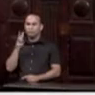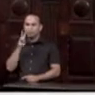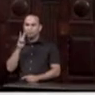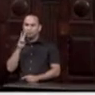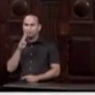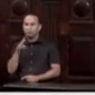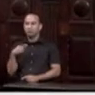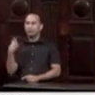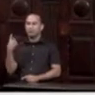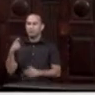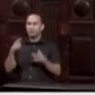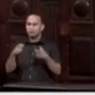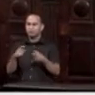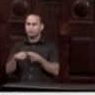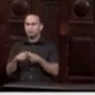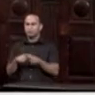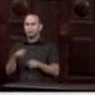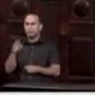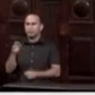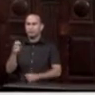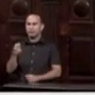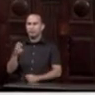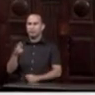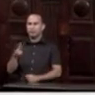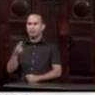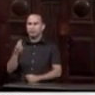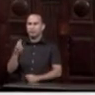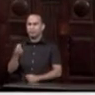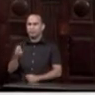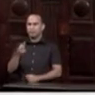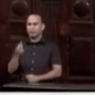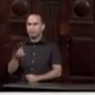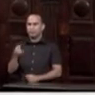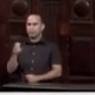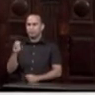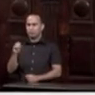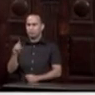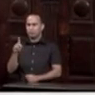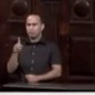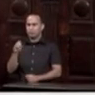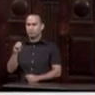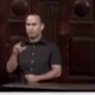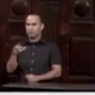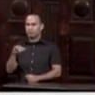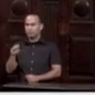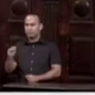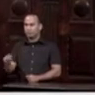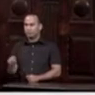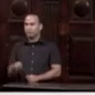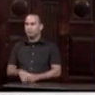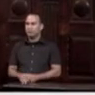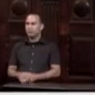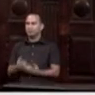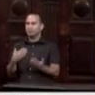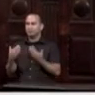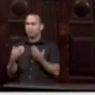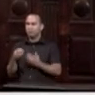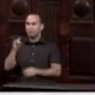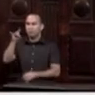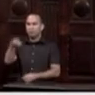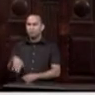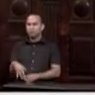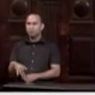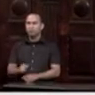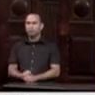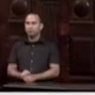de Teresópolis. Um absurdo que o governo do Estado trate Teresópolis como o último dos 92 municípios do